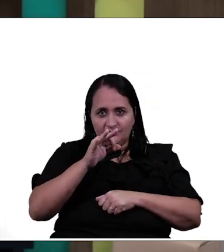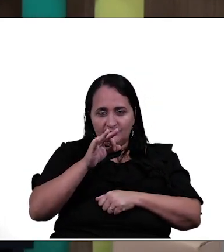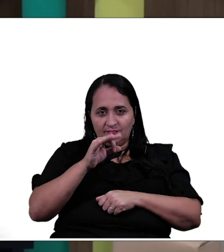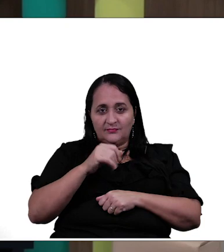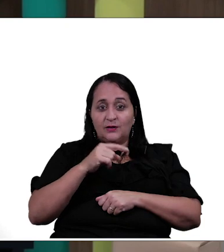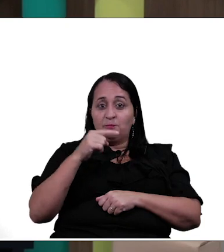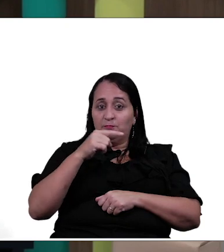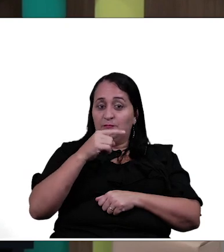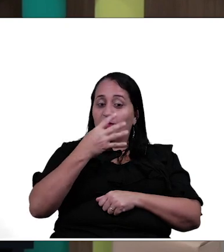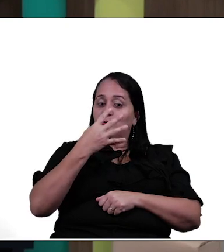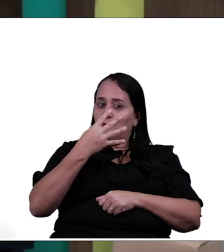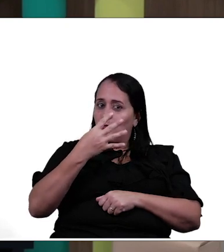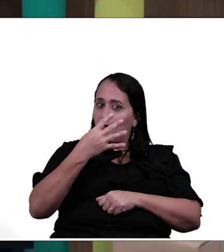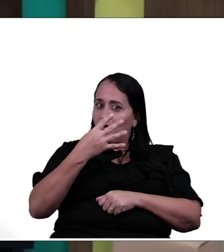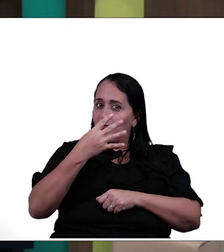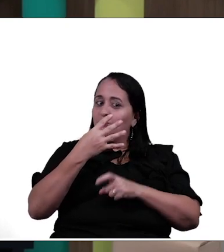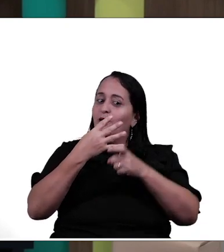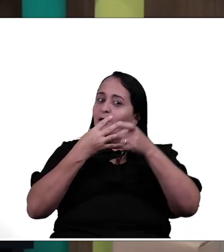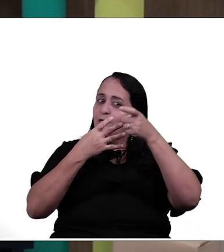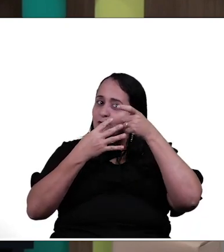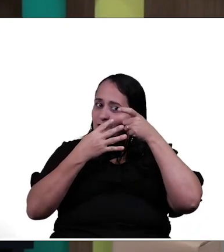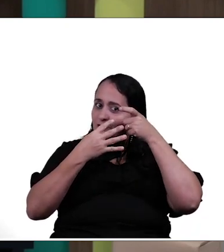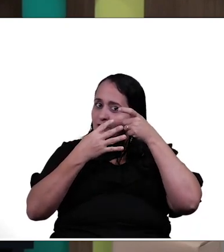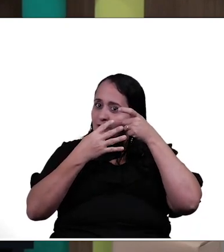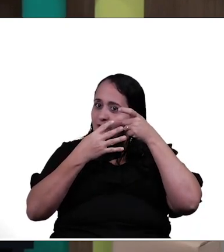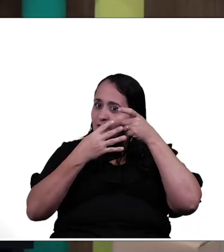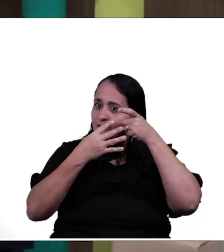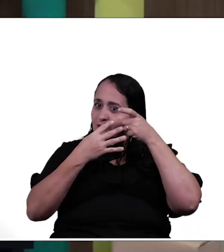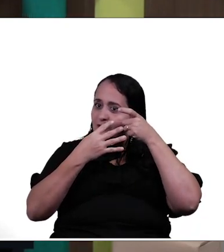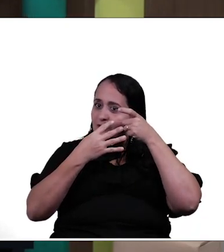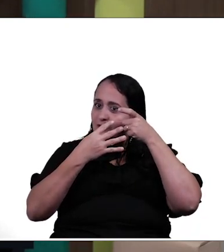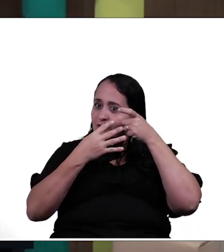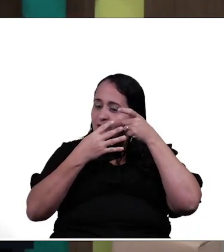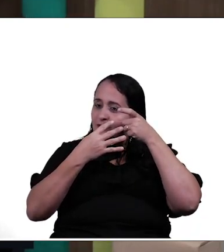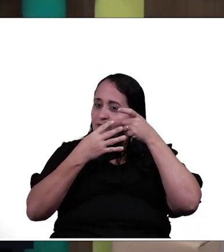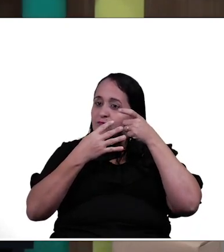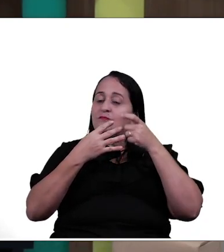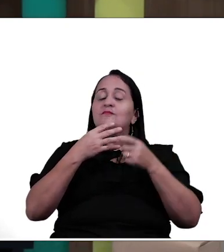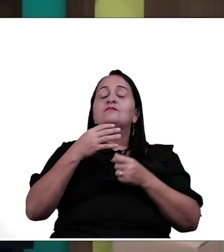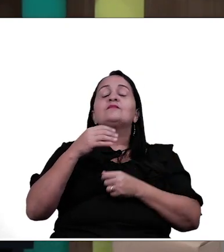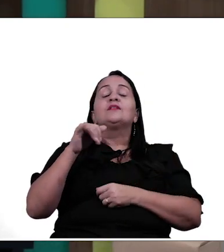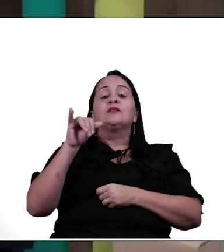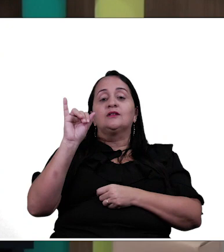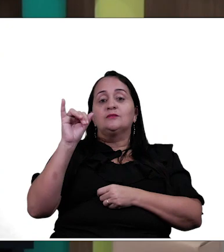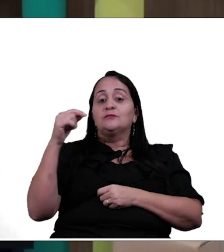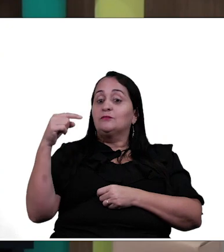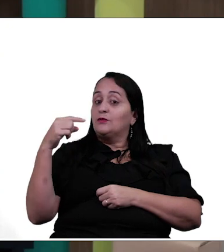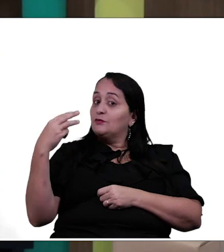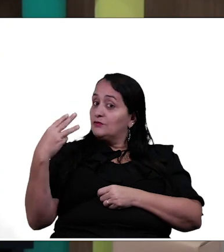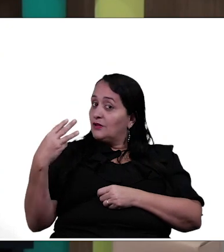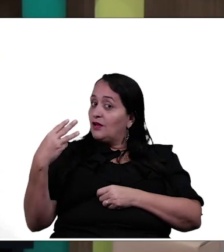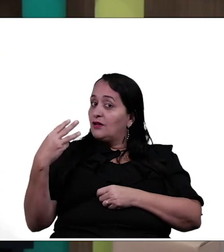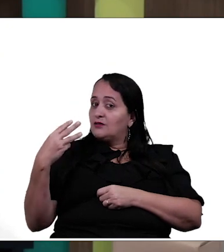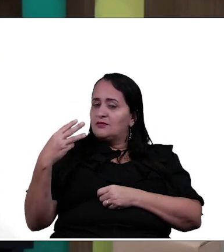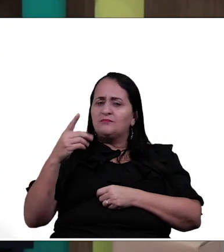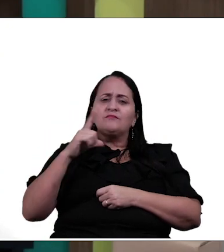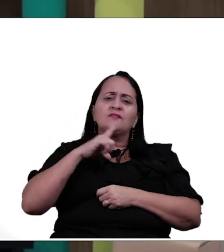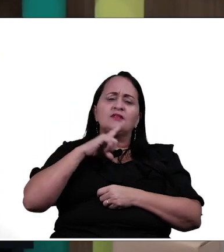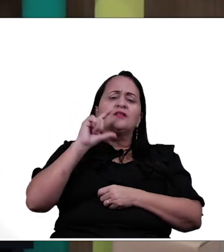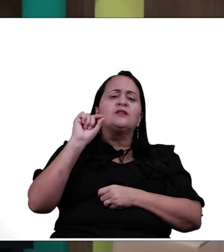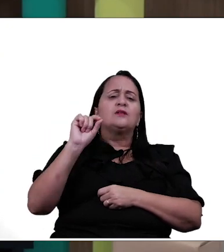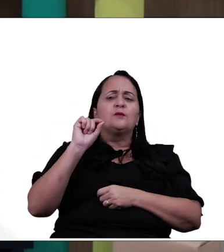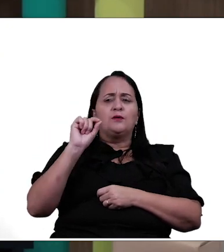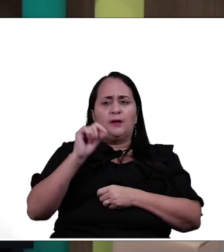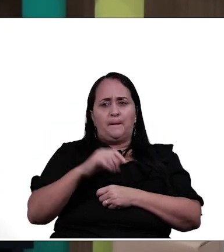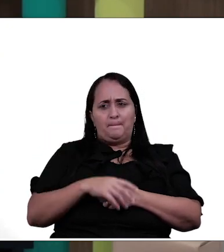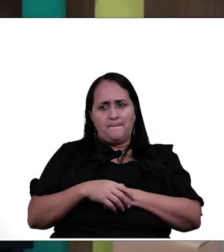zero. Positivos e negativos sem o zero. Quando eu tenho Q menos, eu tenho